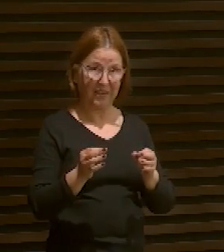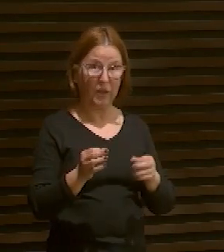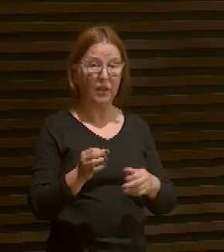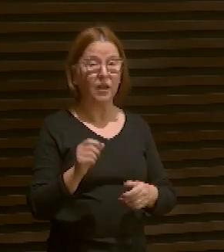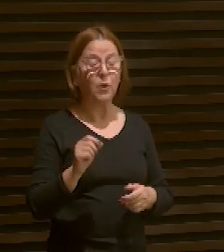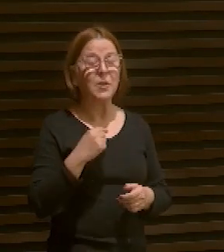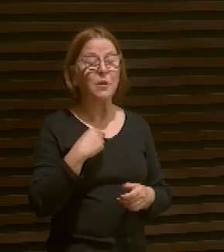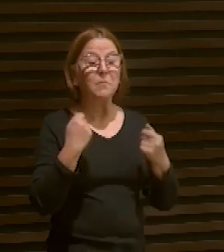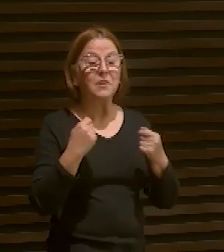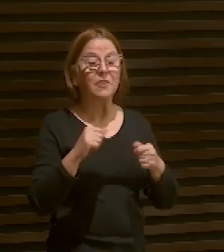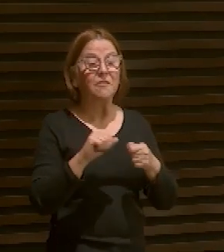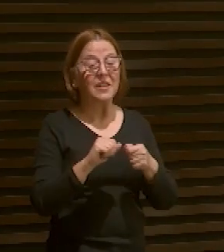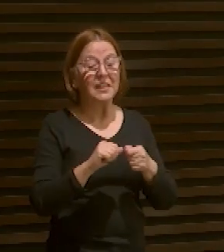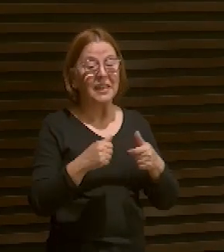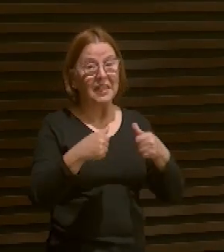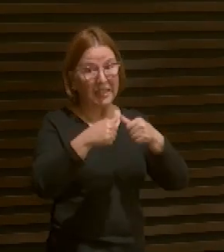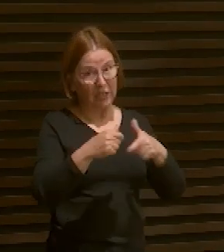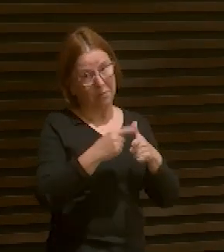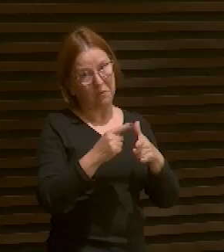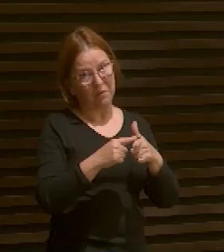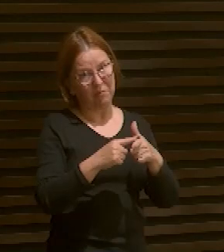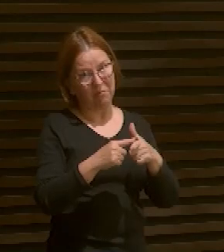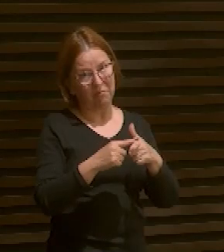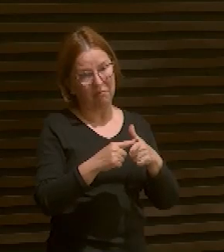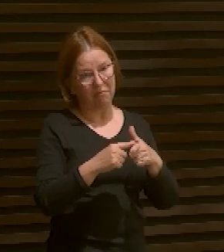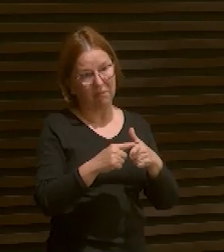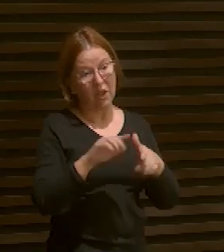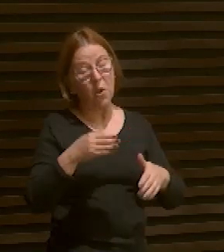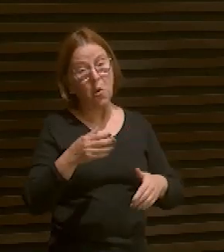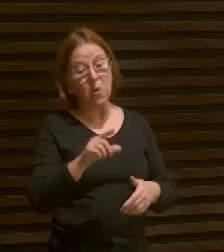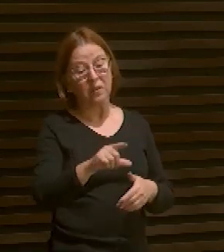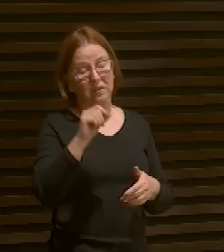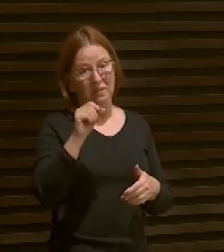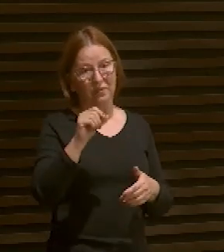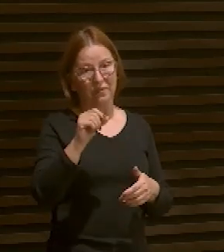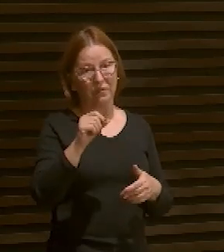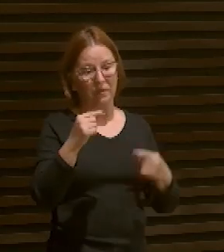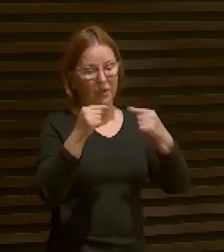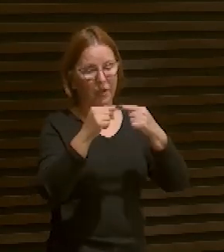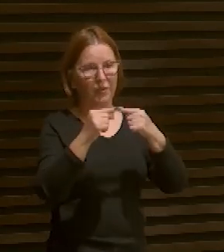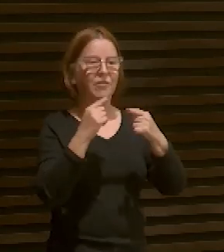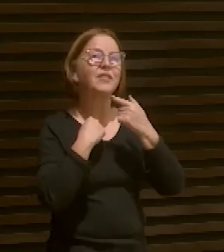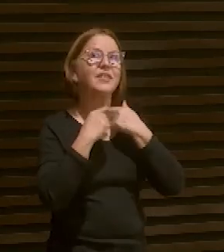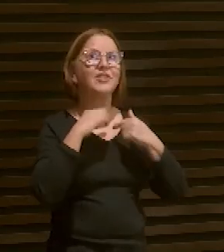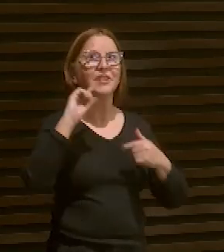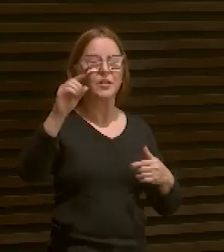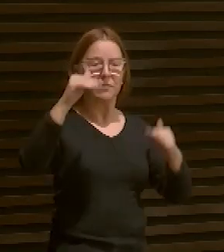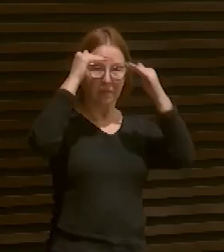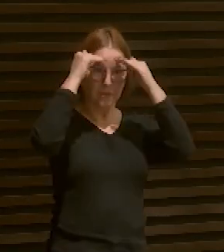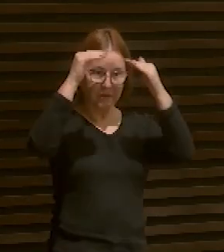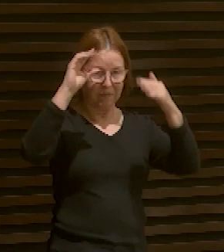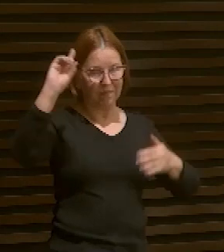vida? Qual é a decisão que coincide com a vontade de Deus, que é submissa